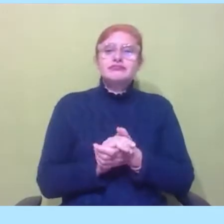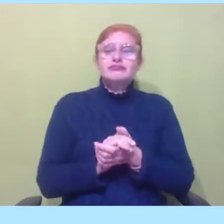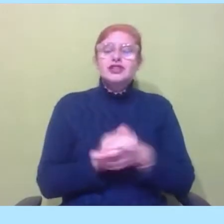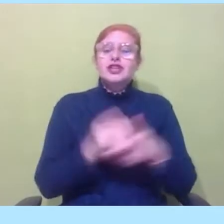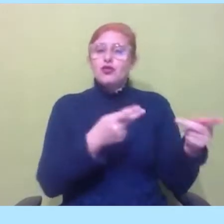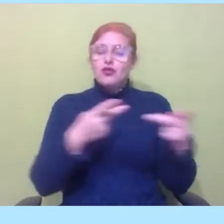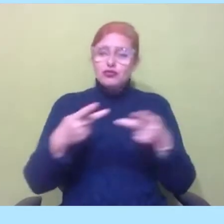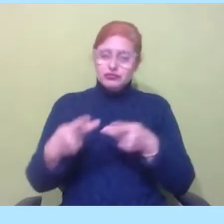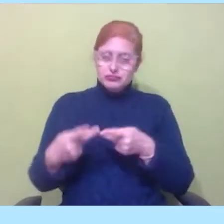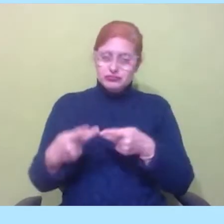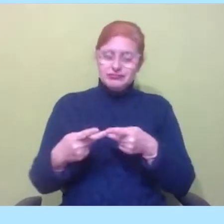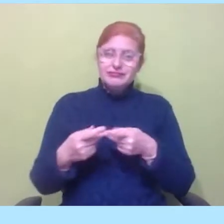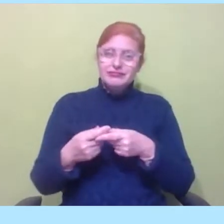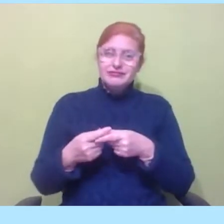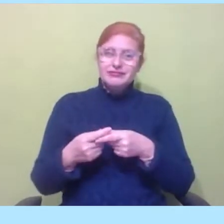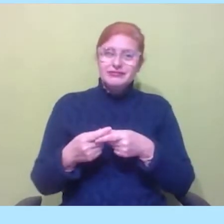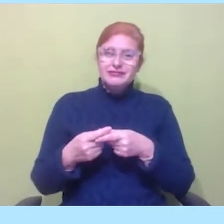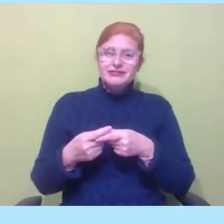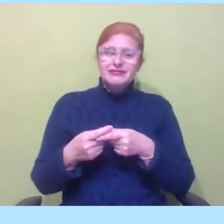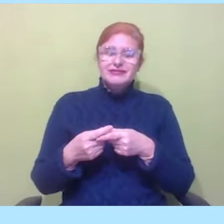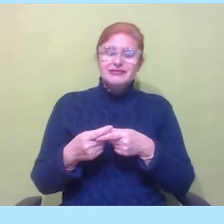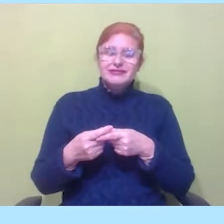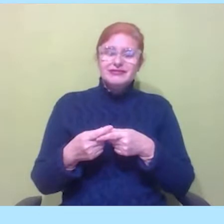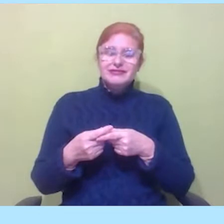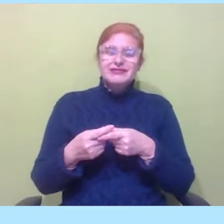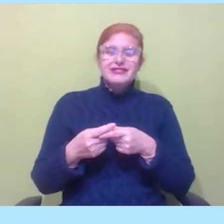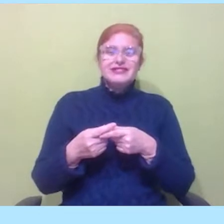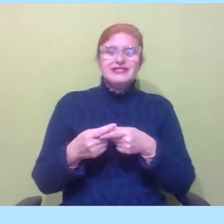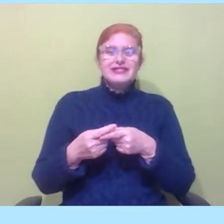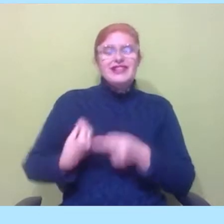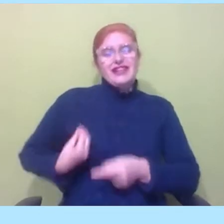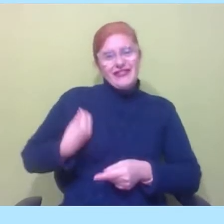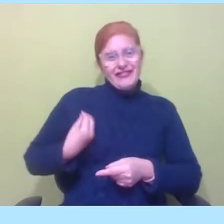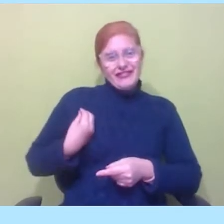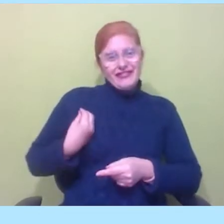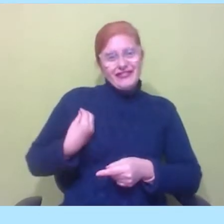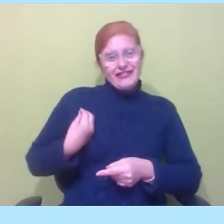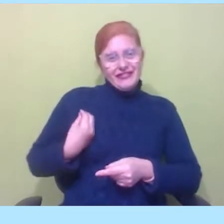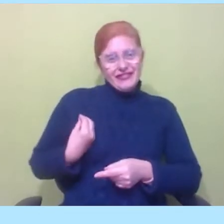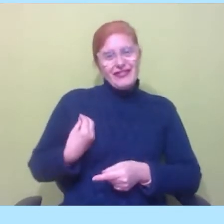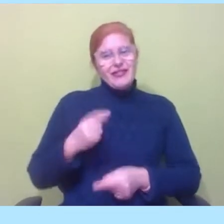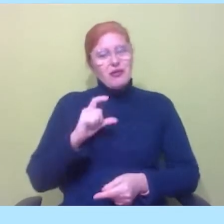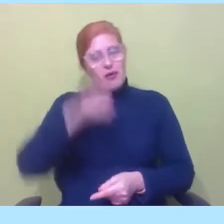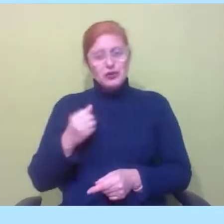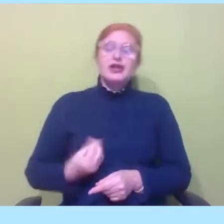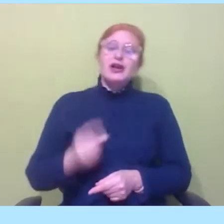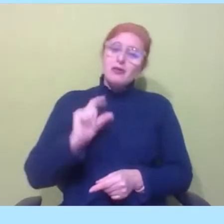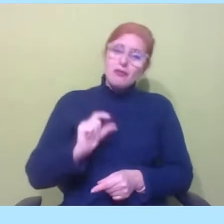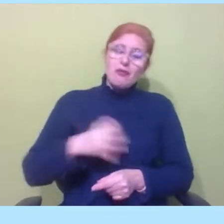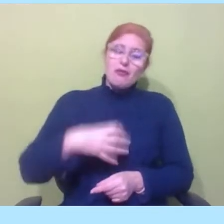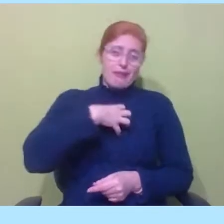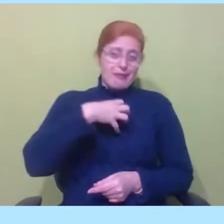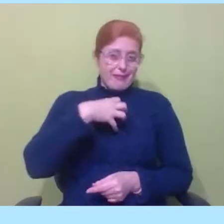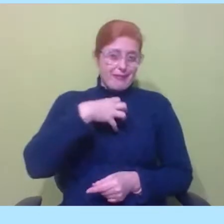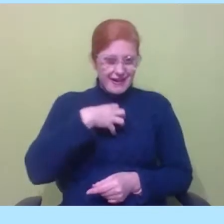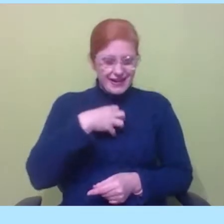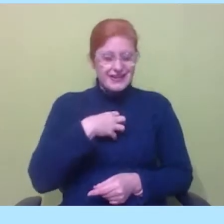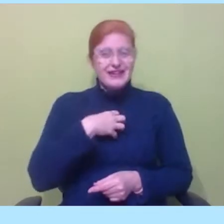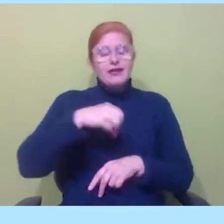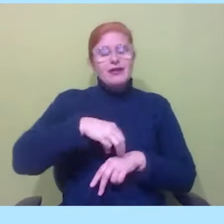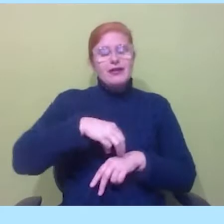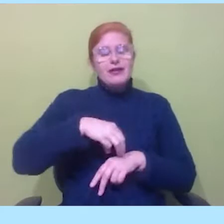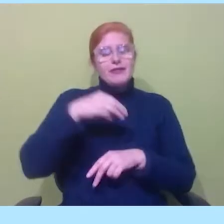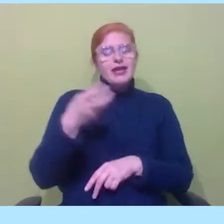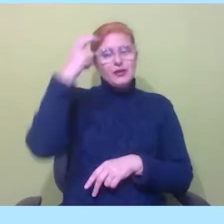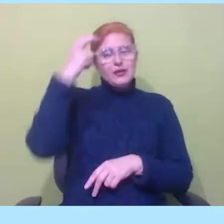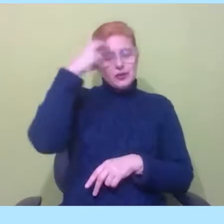outro na Bahia. É mestre em Comunicação, Cultura e Amazônia pela Universidade Federal do Paraná. é integrante da